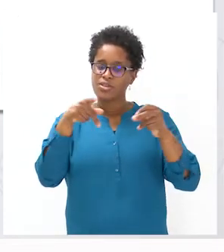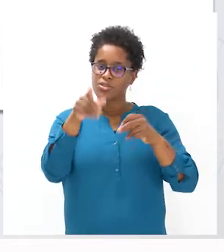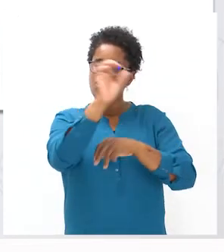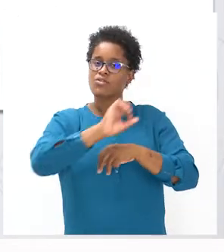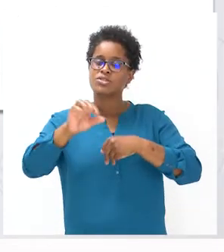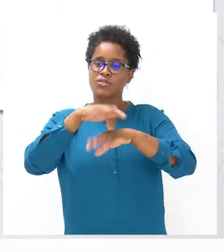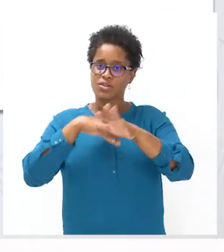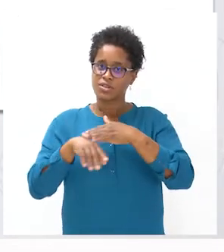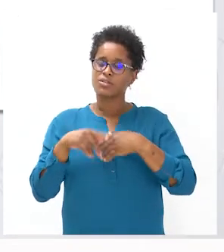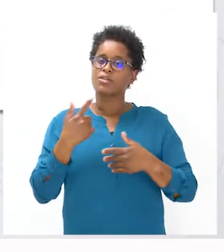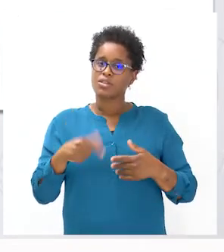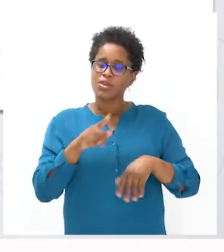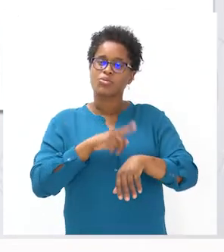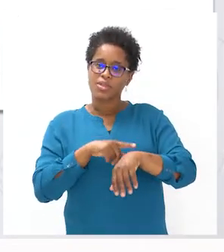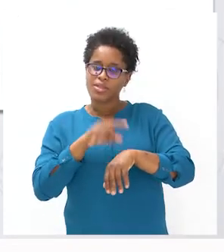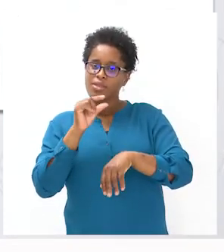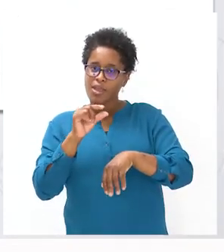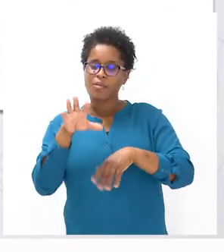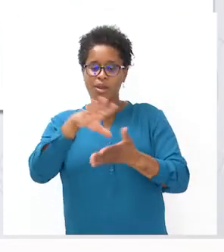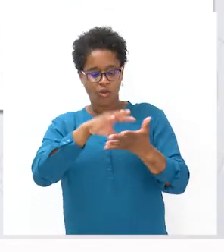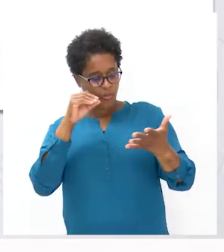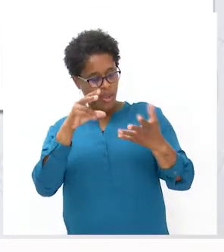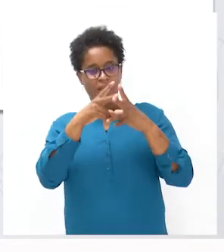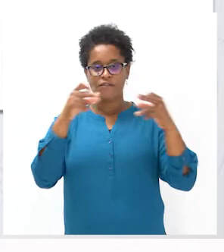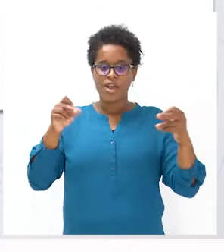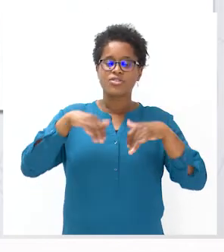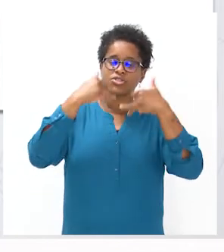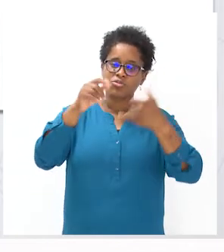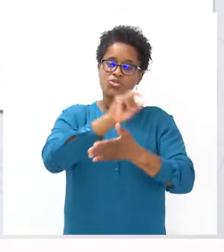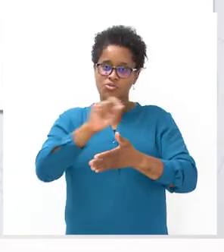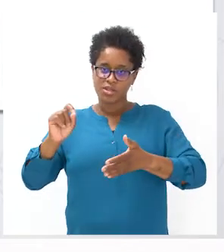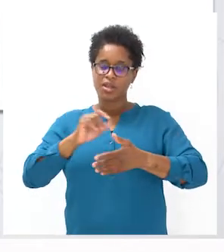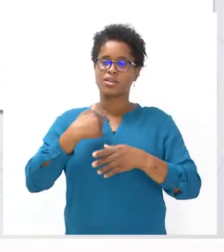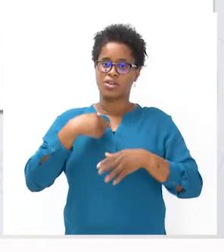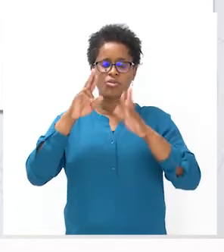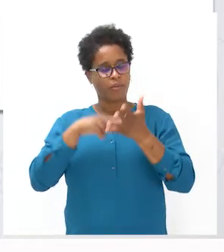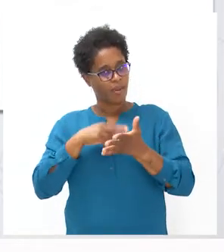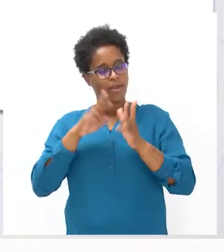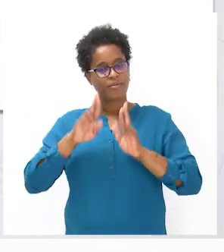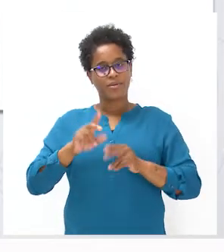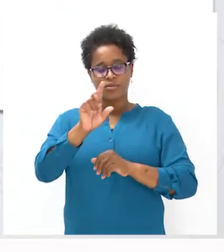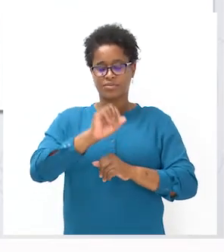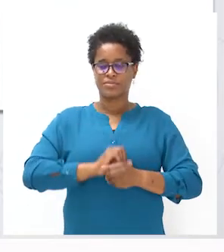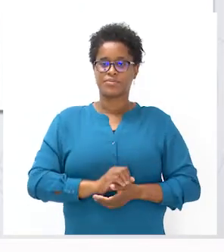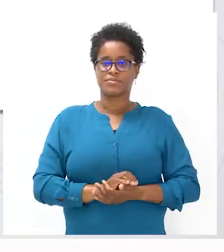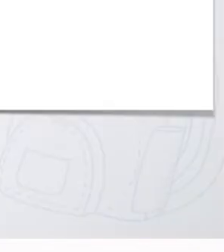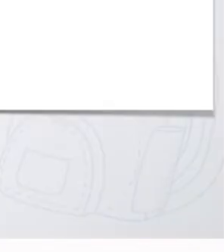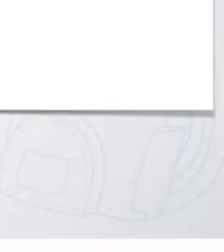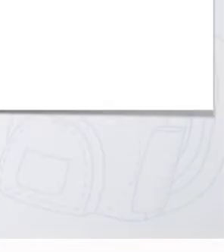vão fazer. Vão ter um tempinho para copiar as frases e depois sublinhar. E eu aguardo.